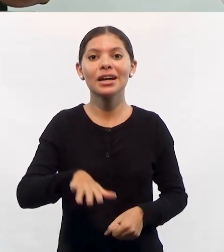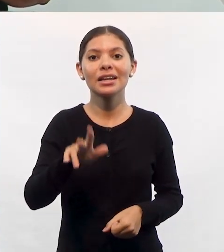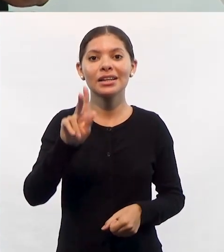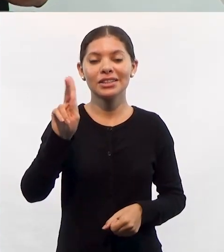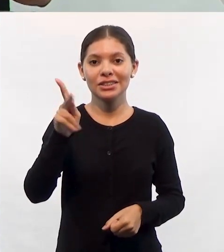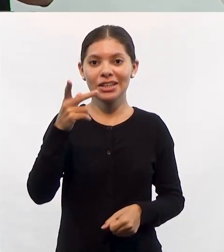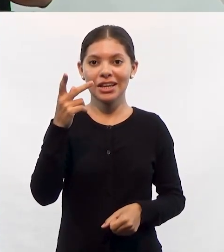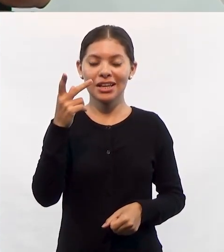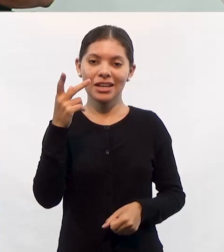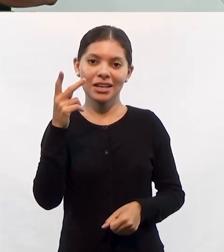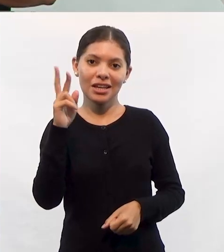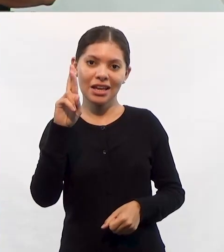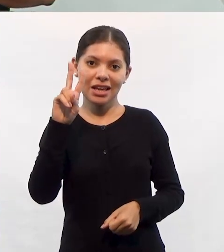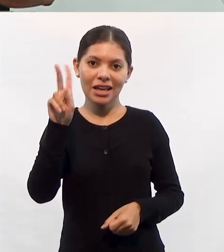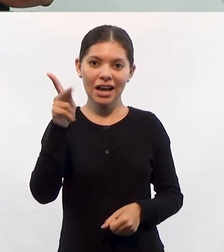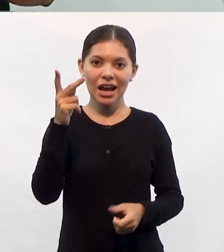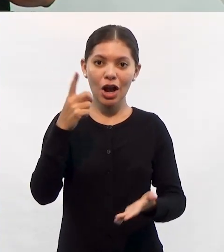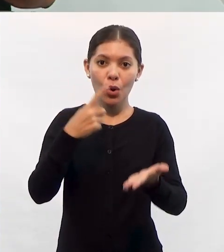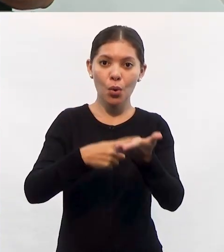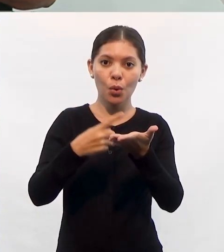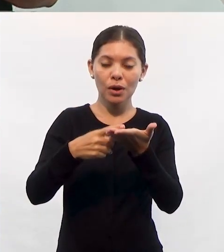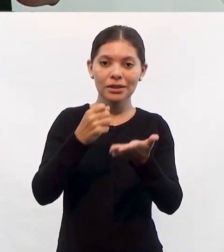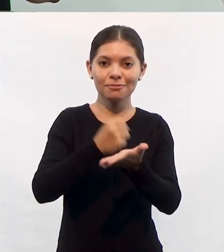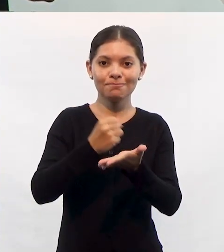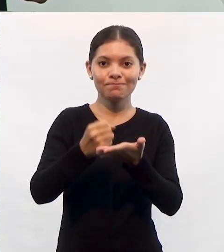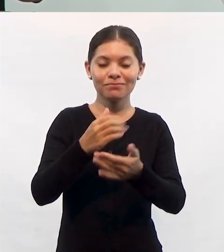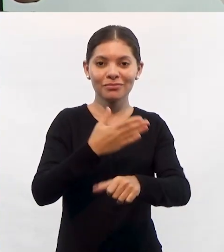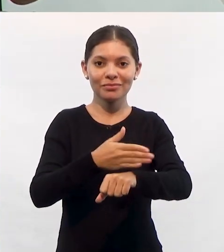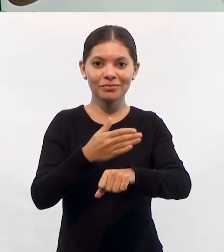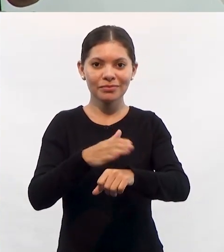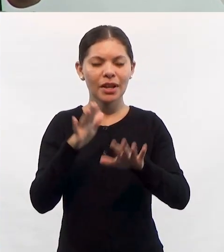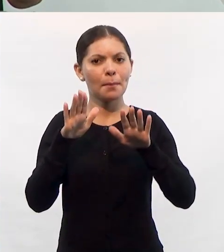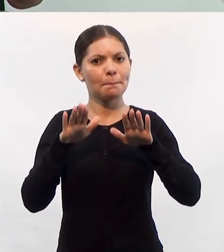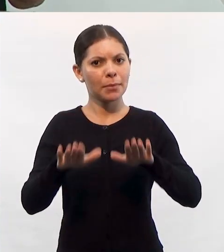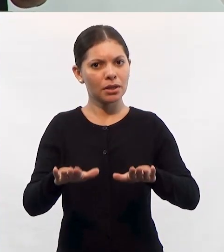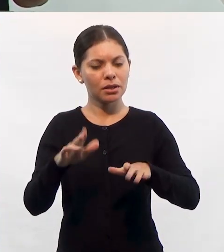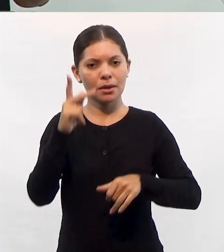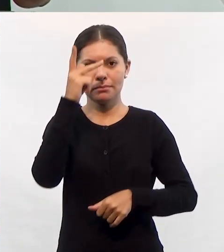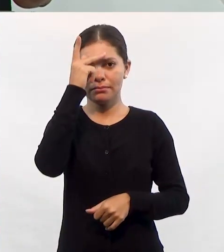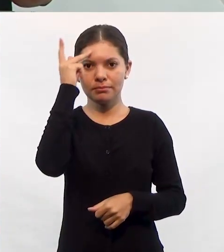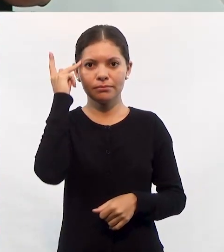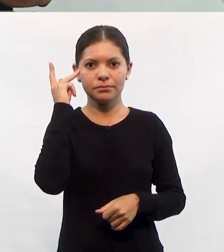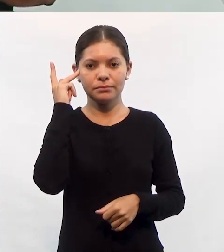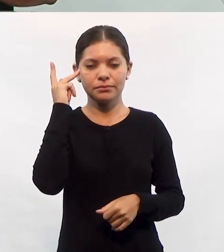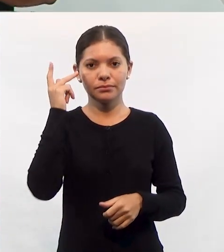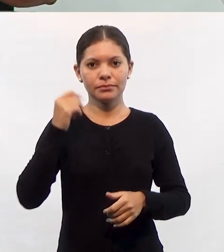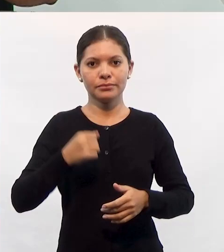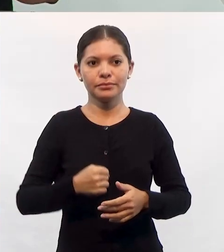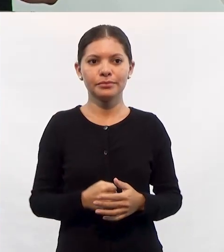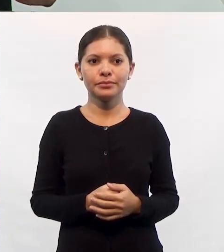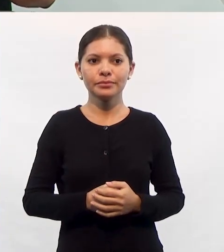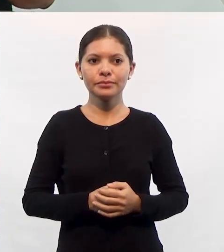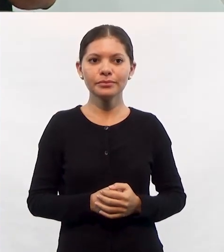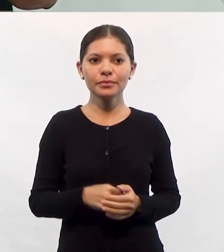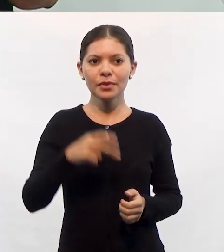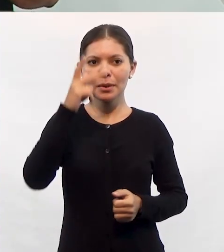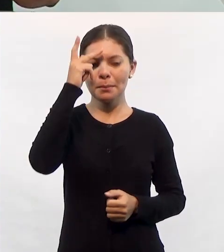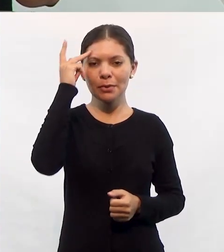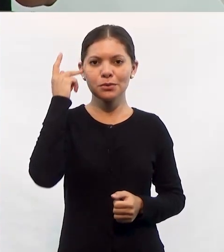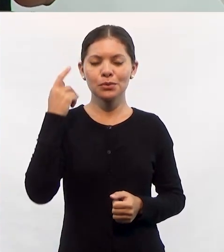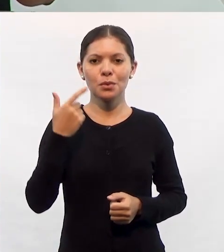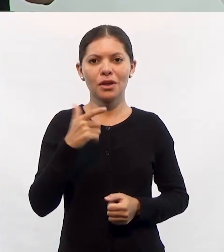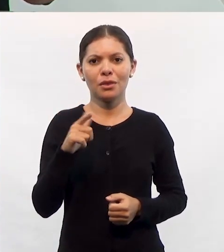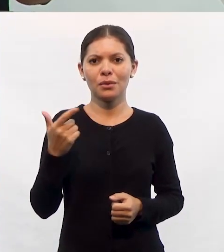humanos é responsável por contratar treinar e manter essas pessoas é 100 pessoas